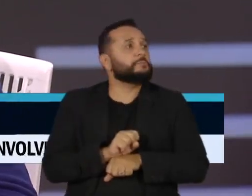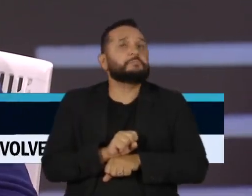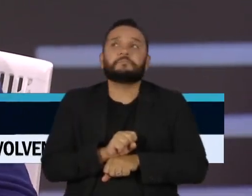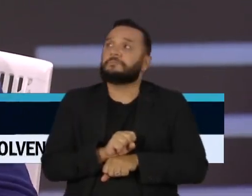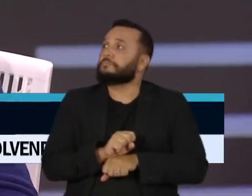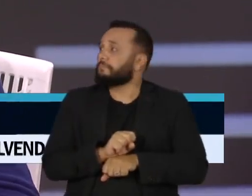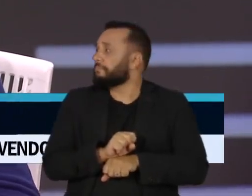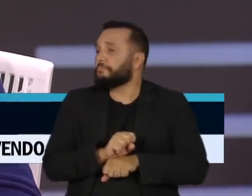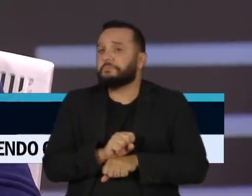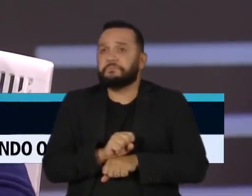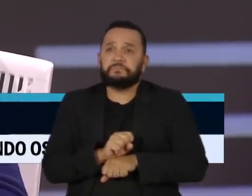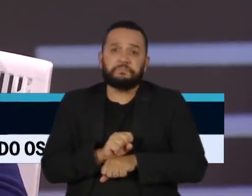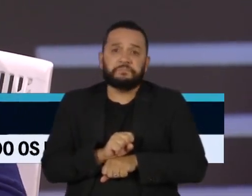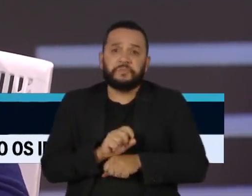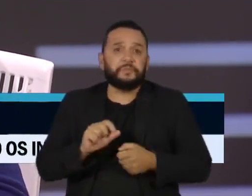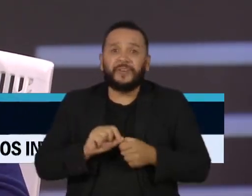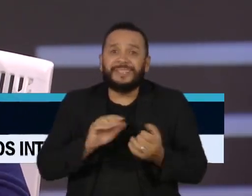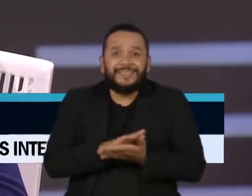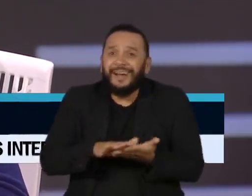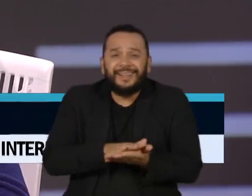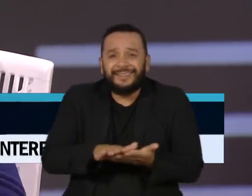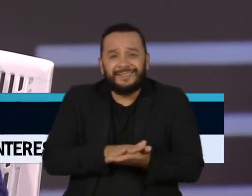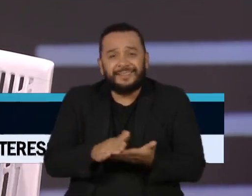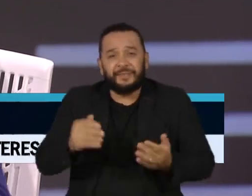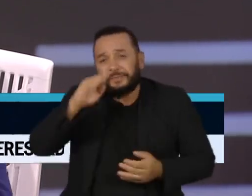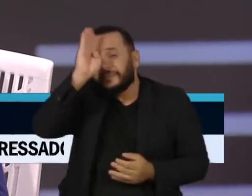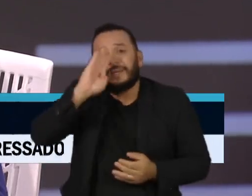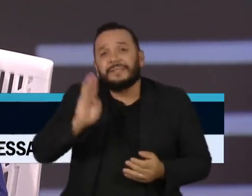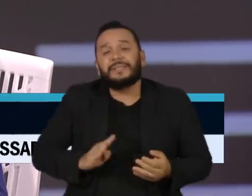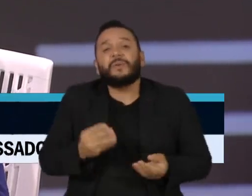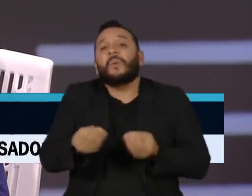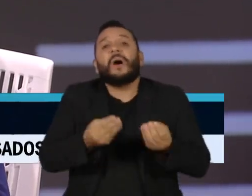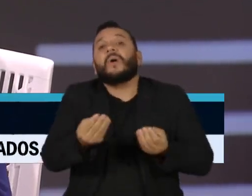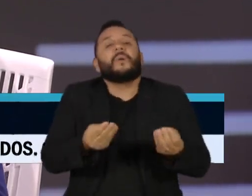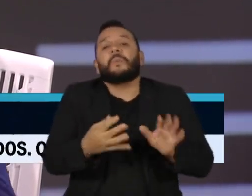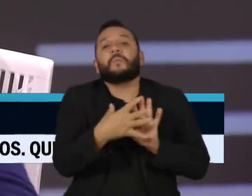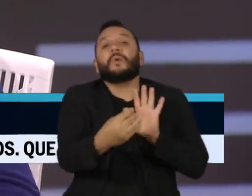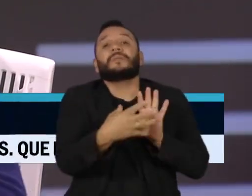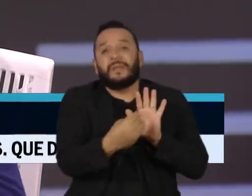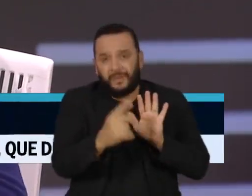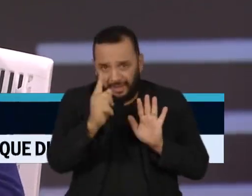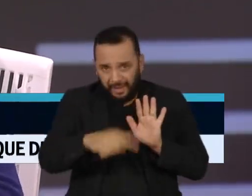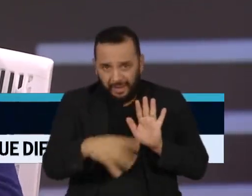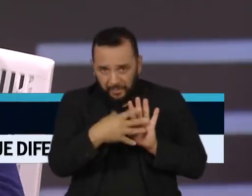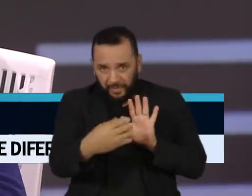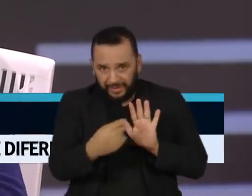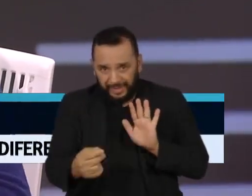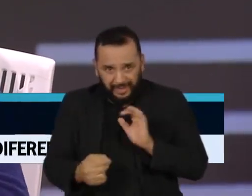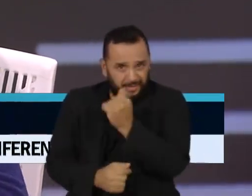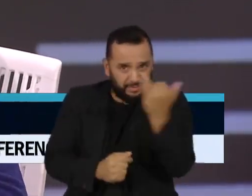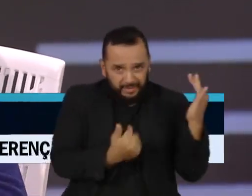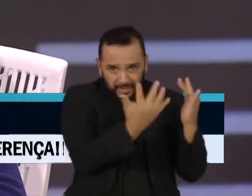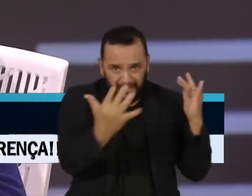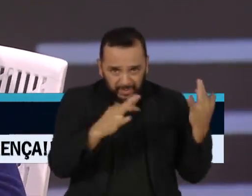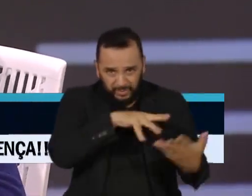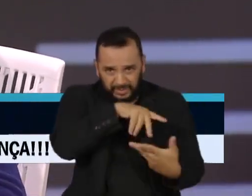modelo de desenvolvimento brasileiro? O Brasil vai entrar, de fato, num processo de industrialização no modelo verde? Vai aproveitar todo o seu potencial que tem no